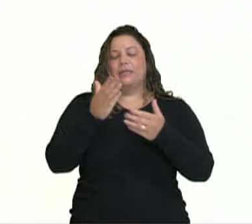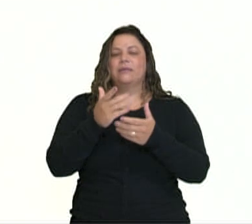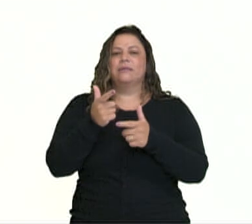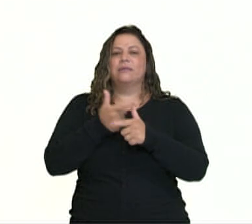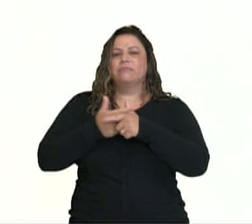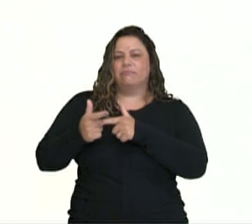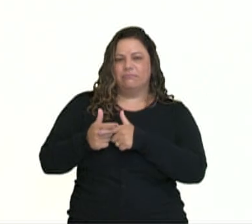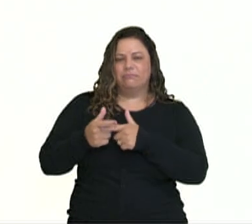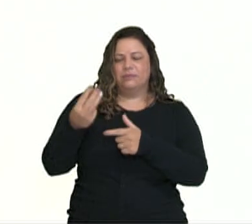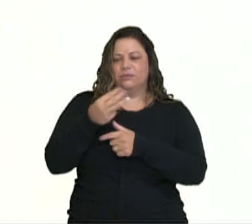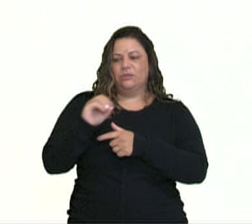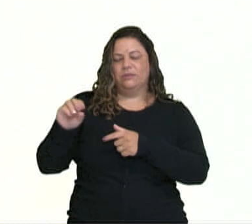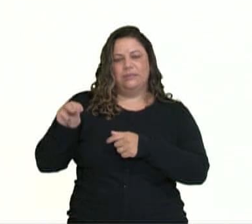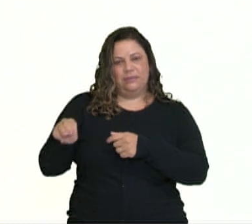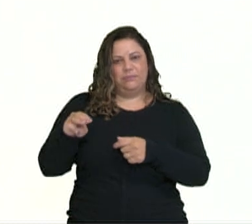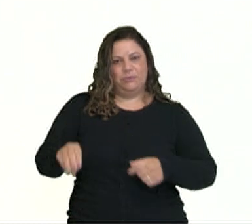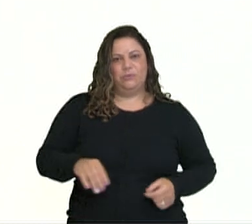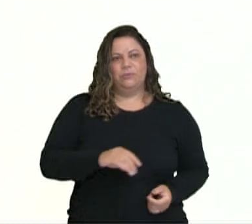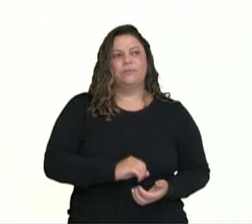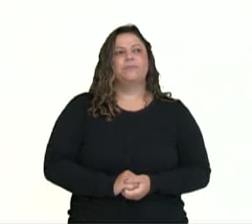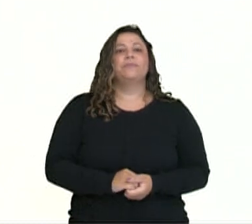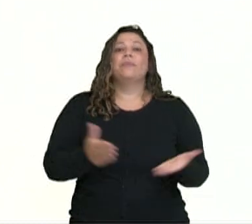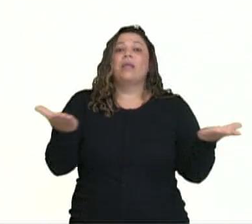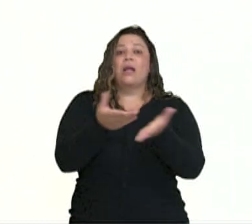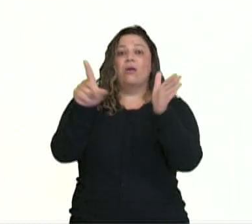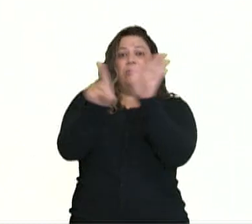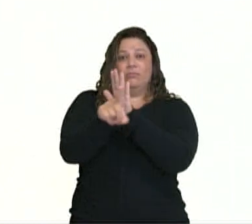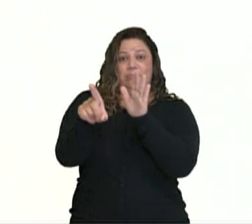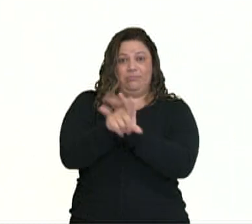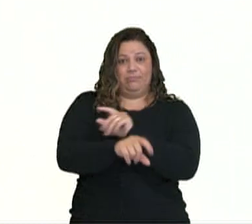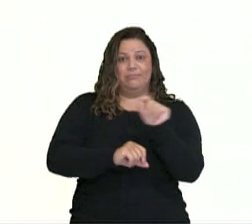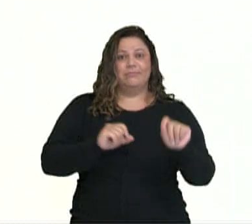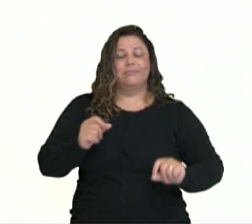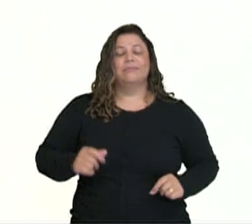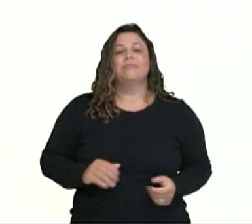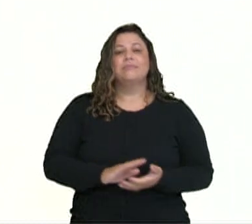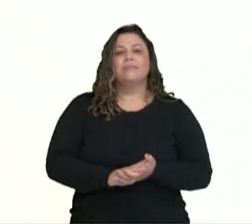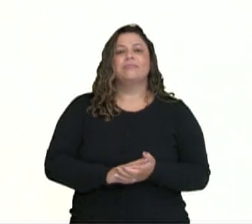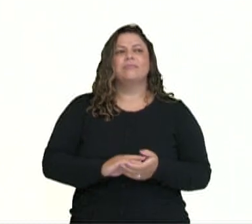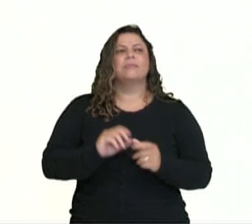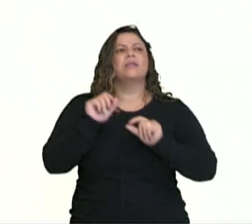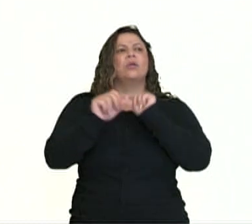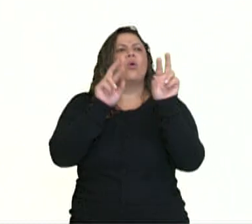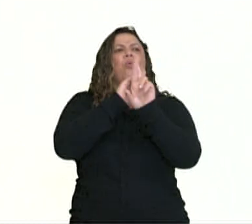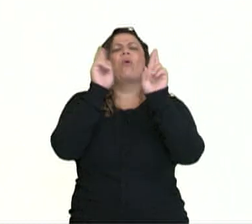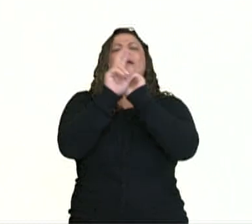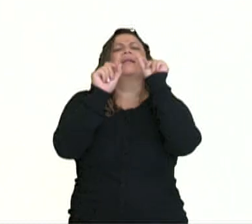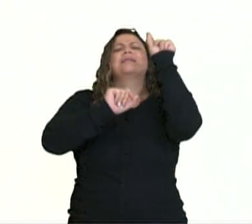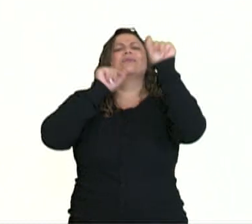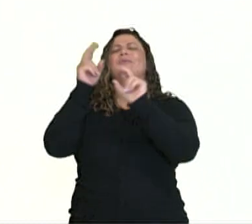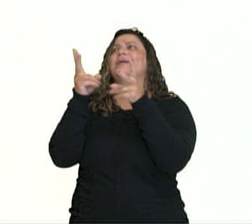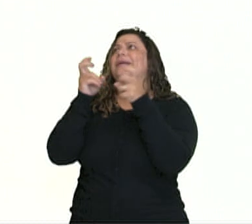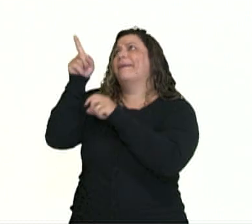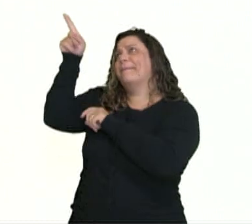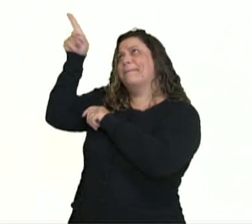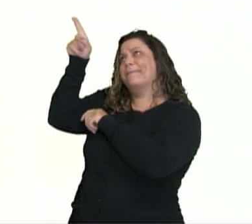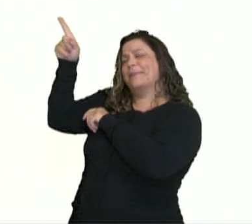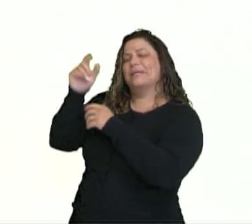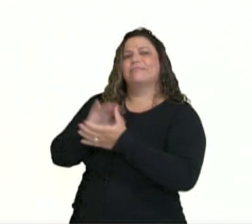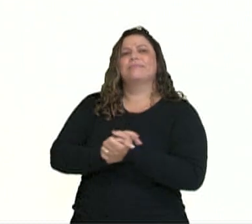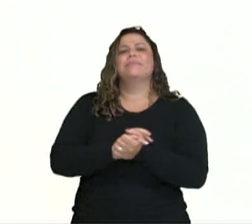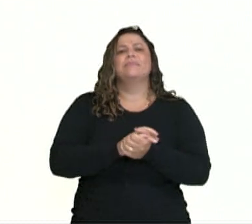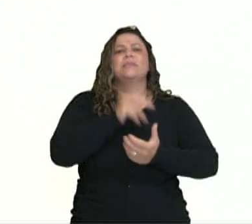cada. Vamos para o primeiro quiz? Com relação ao futebol de 7, é incorreto